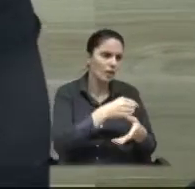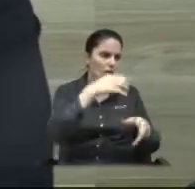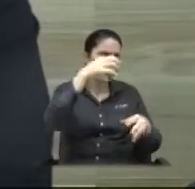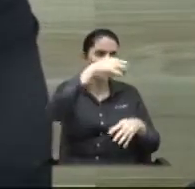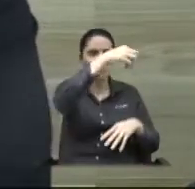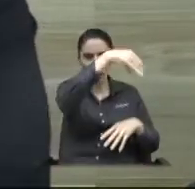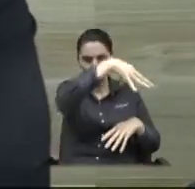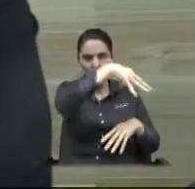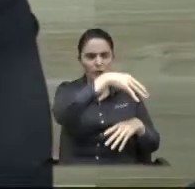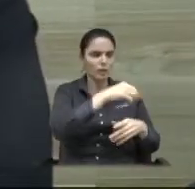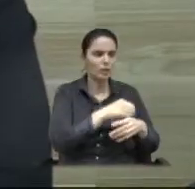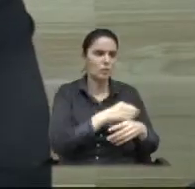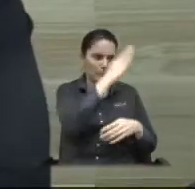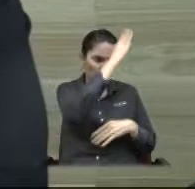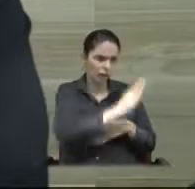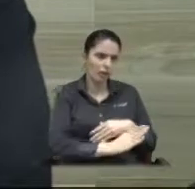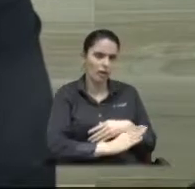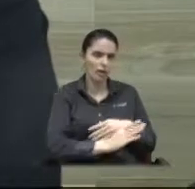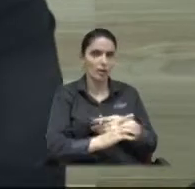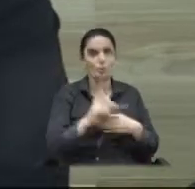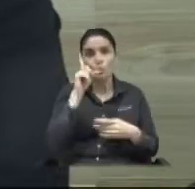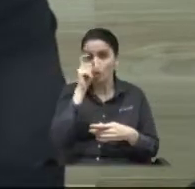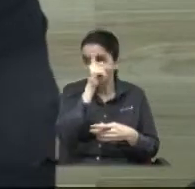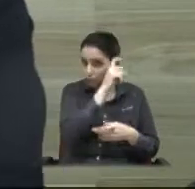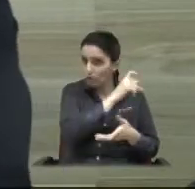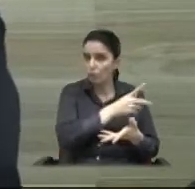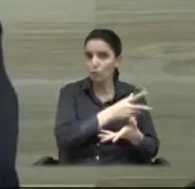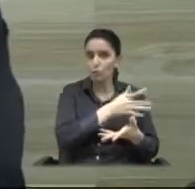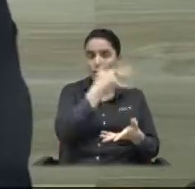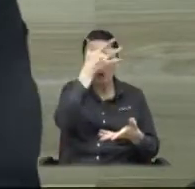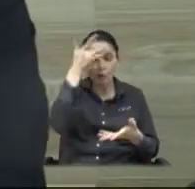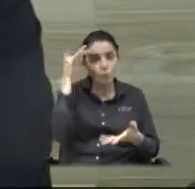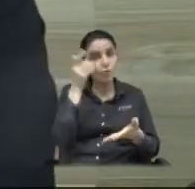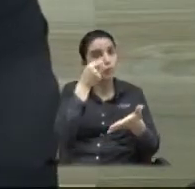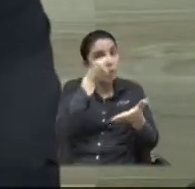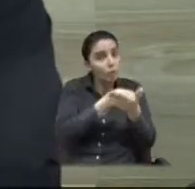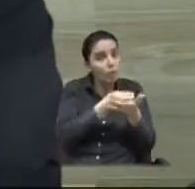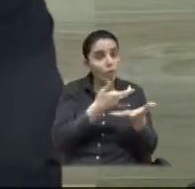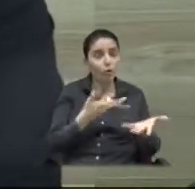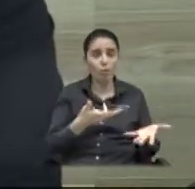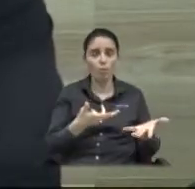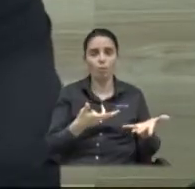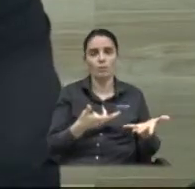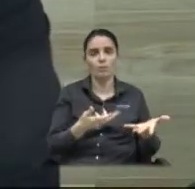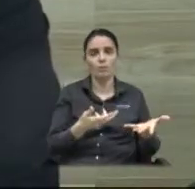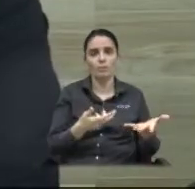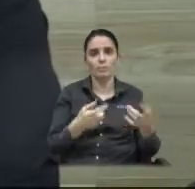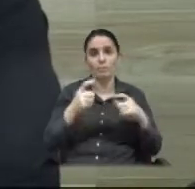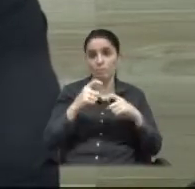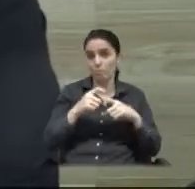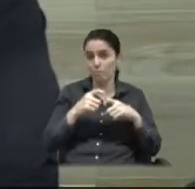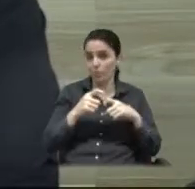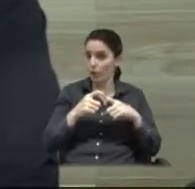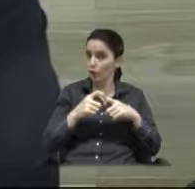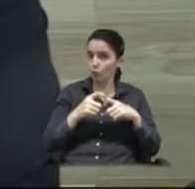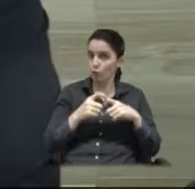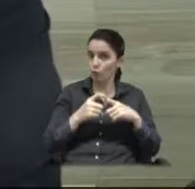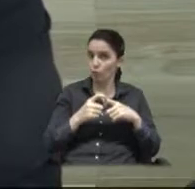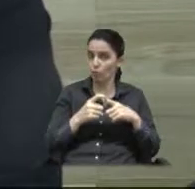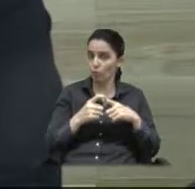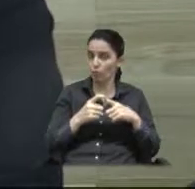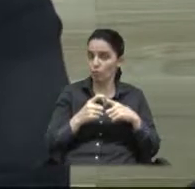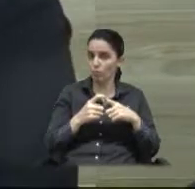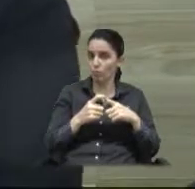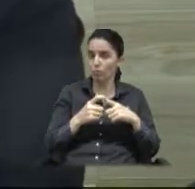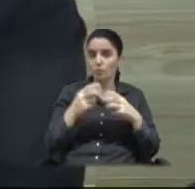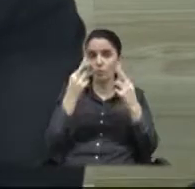peça ou algum utensílio para eu repor na minha casa, porque isso teve um custo. Nós, médicos, vendemos